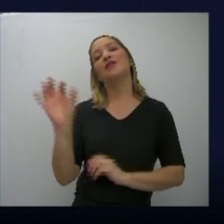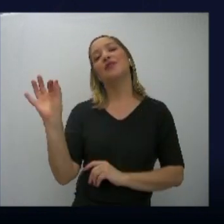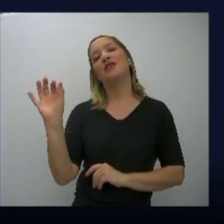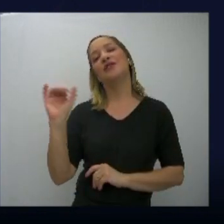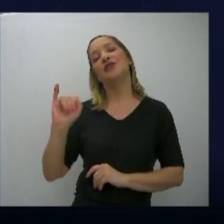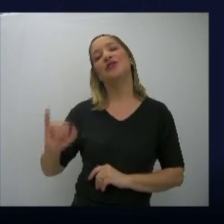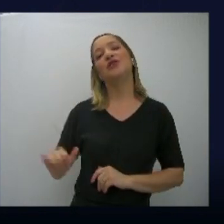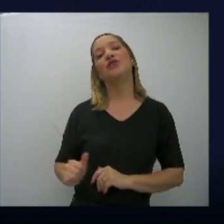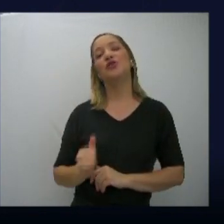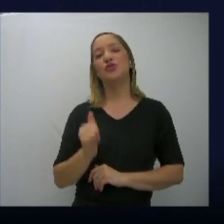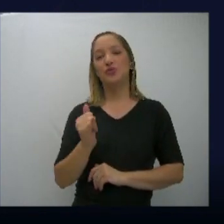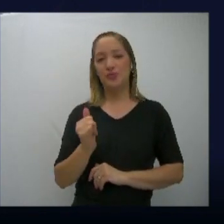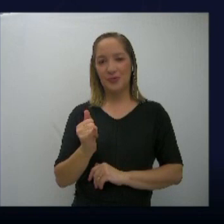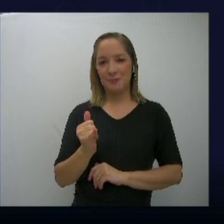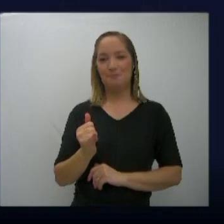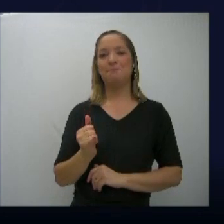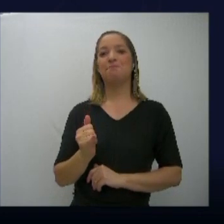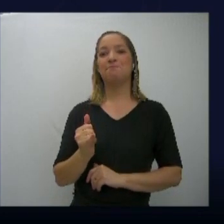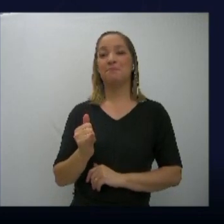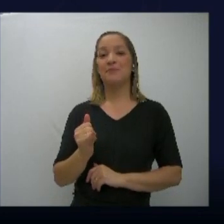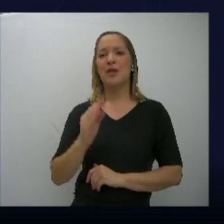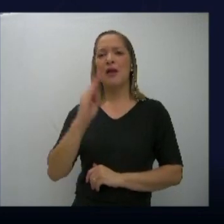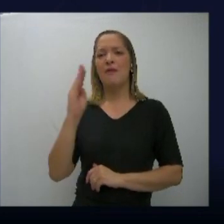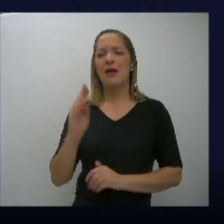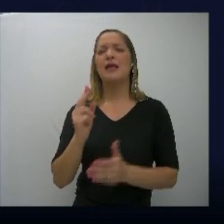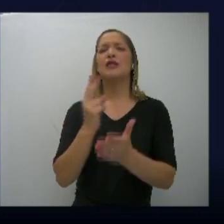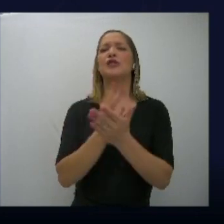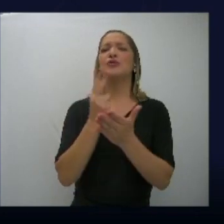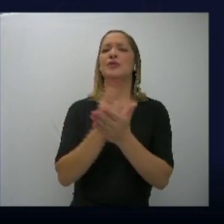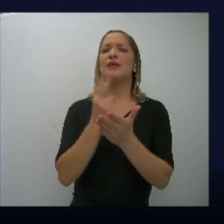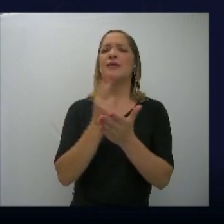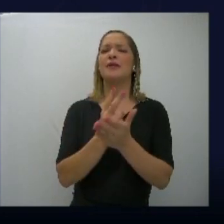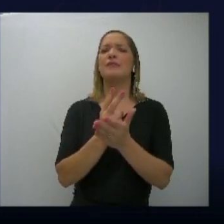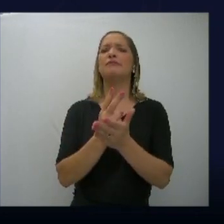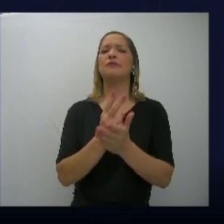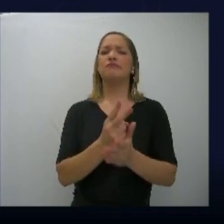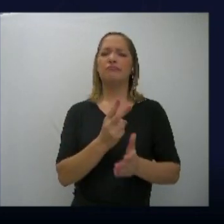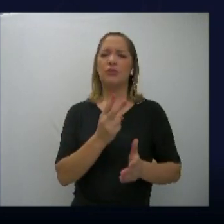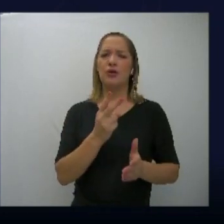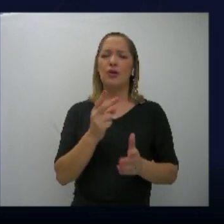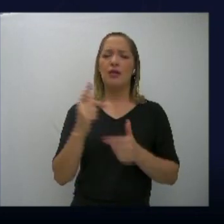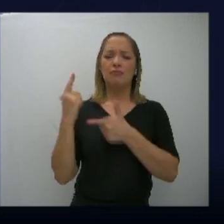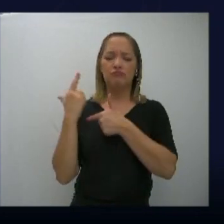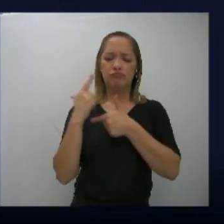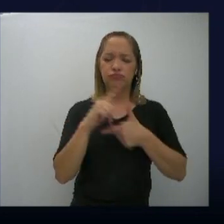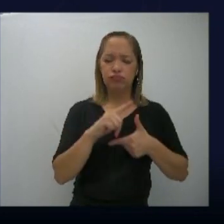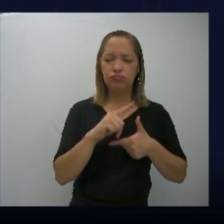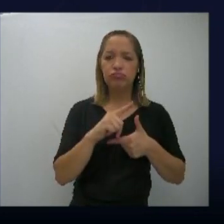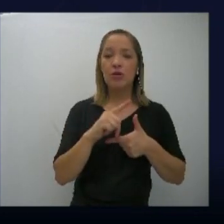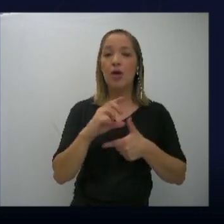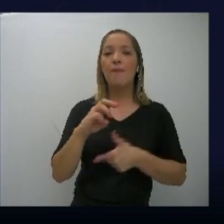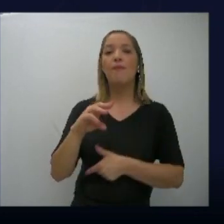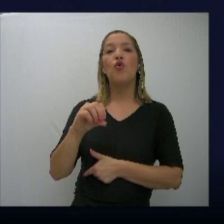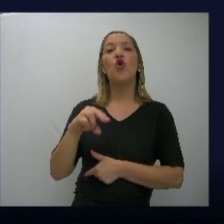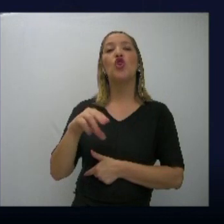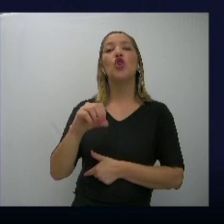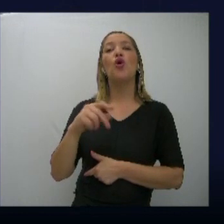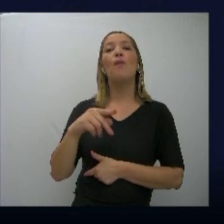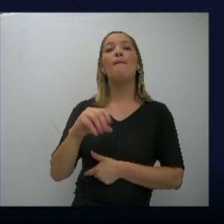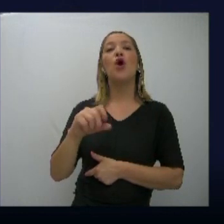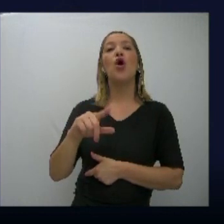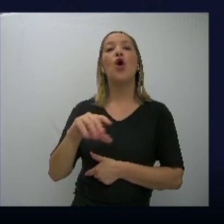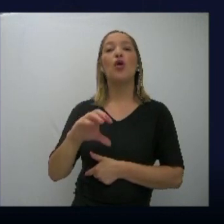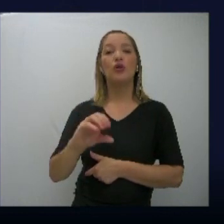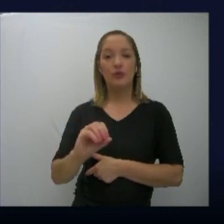mexe nas alavanca né o Brasil sempre foi um país registra um país dos monopólios e oligopólios E